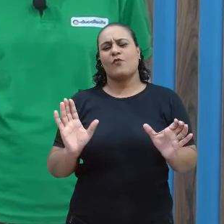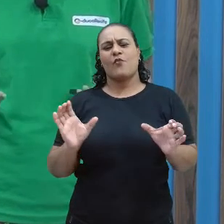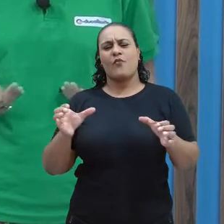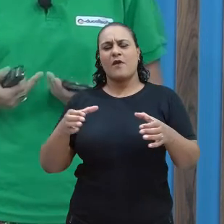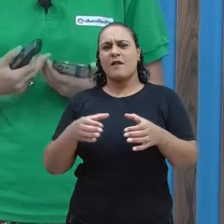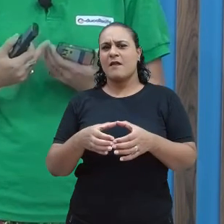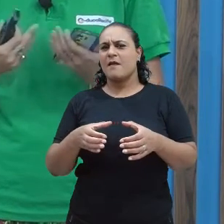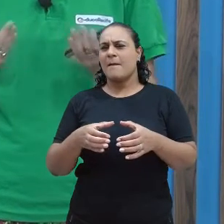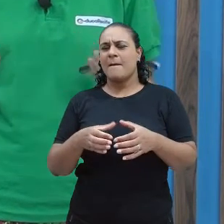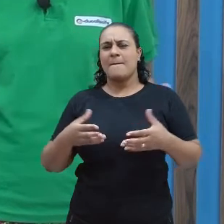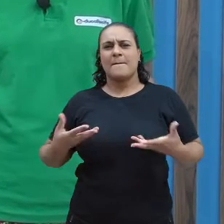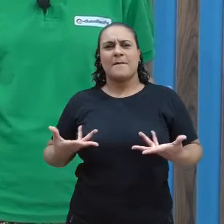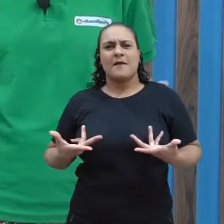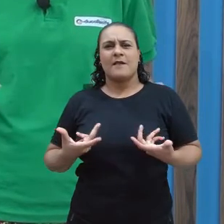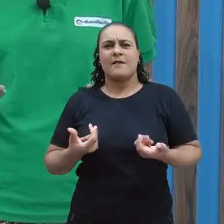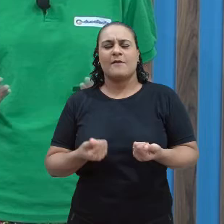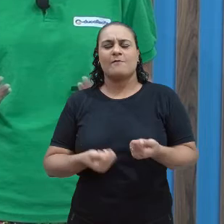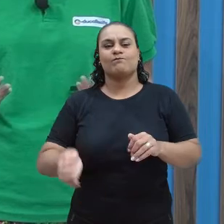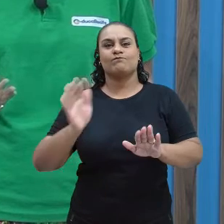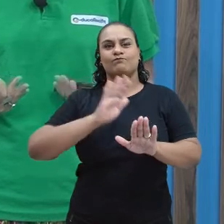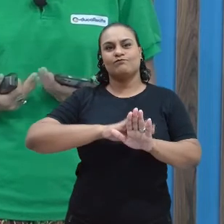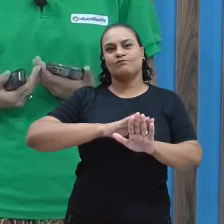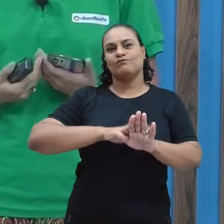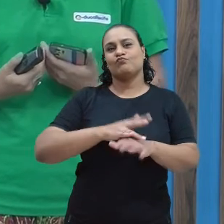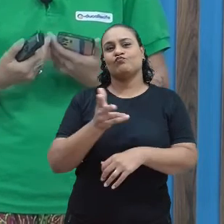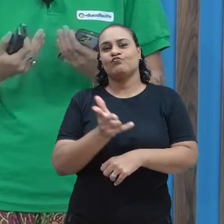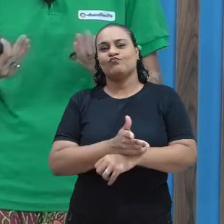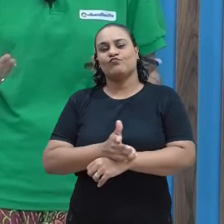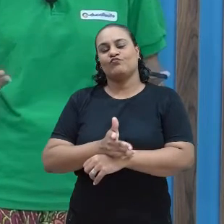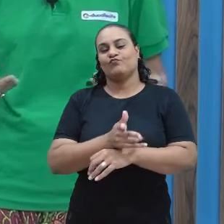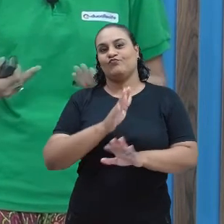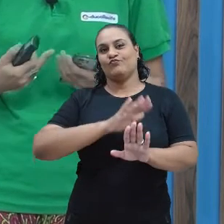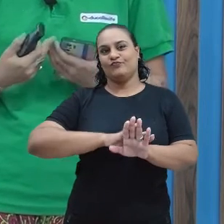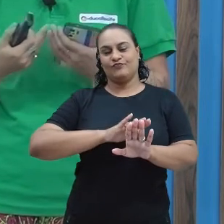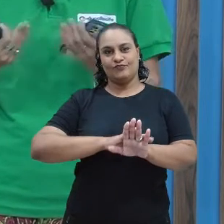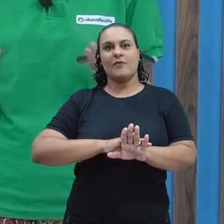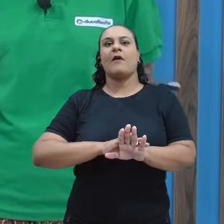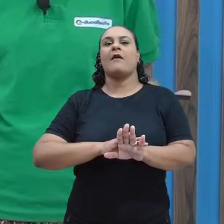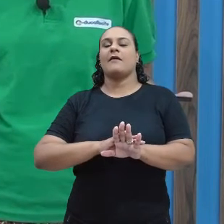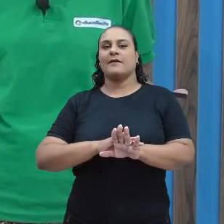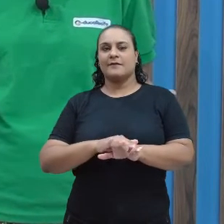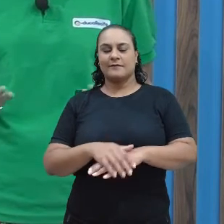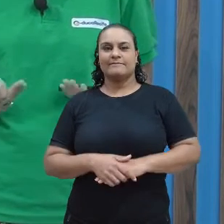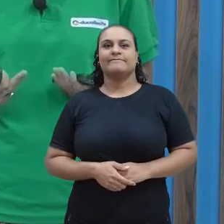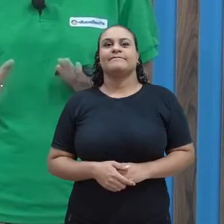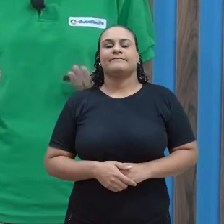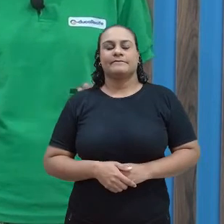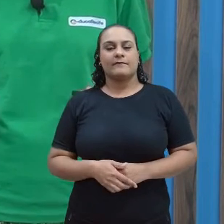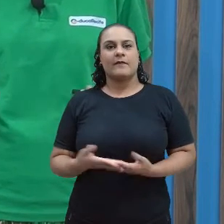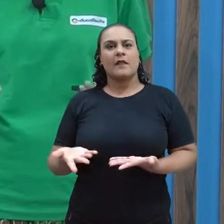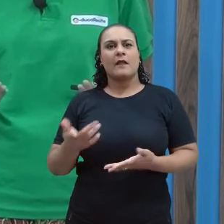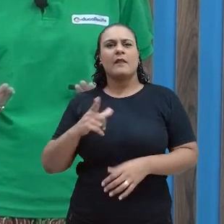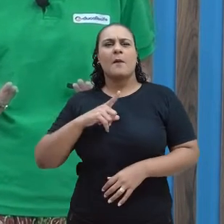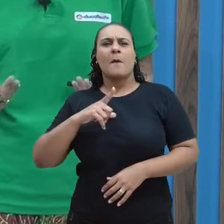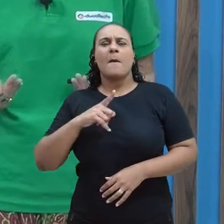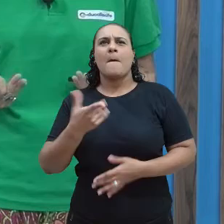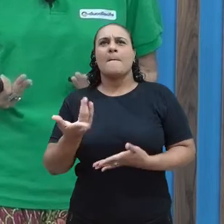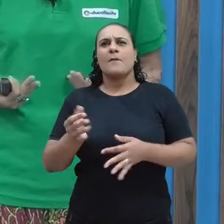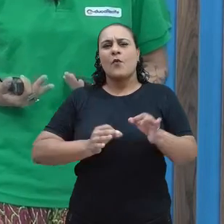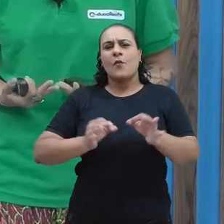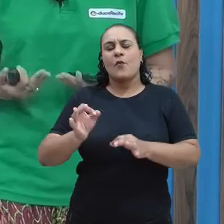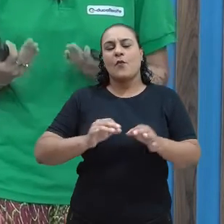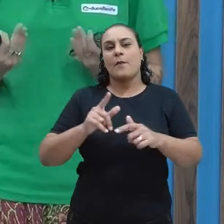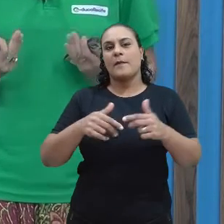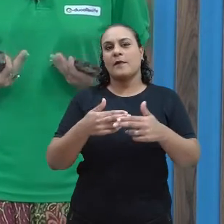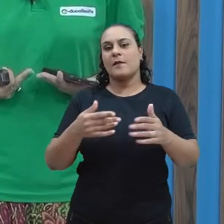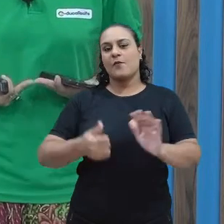gigantesca atrás das câmeras aqui também, de produção, que leva esse material cada vez mais de qualidade, tá bom?